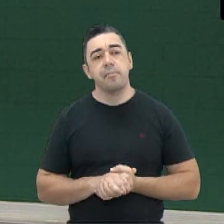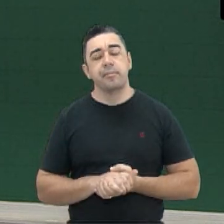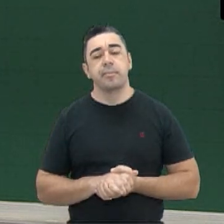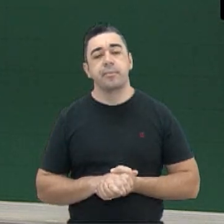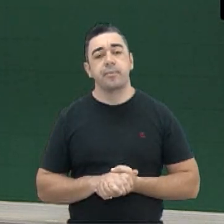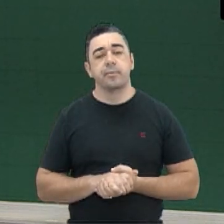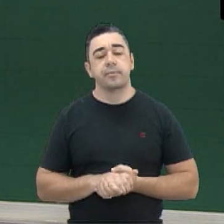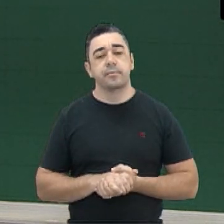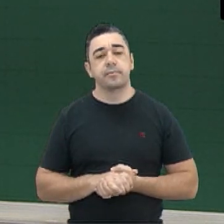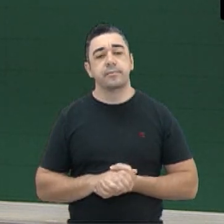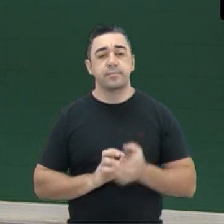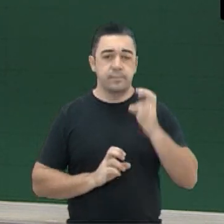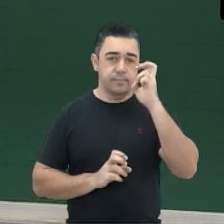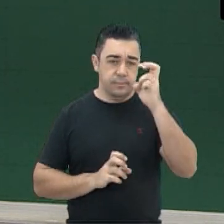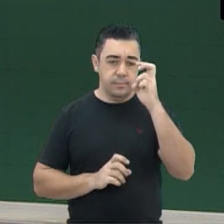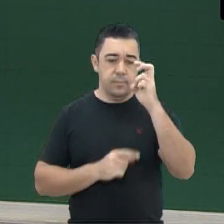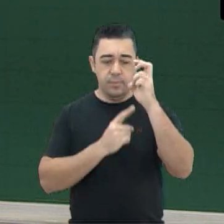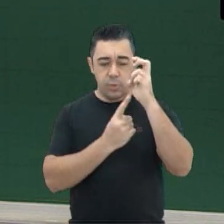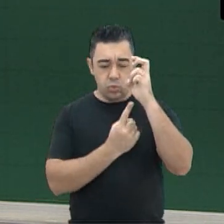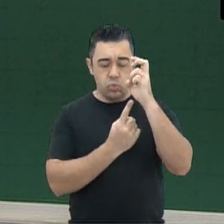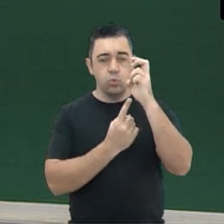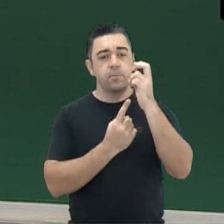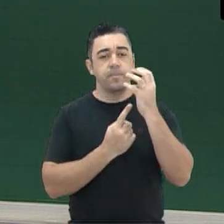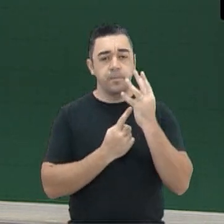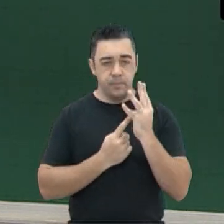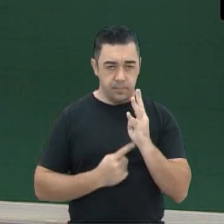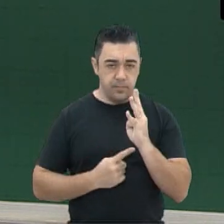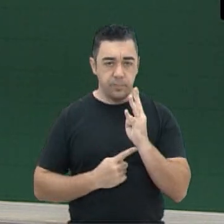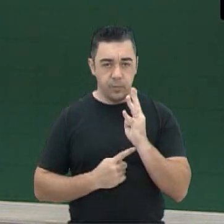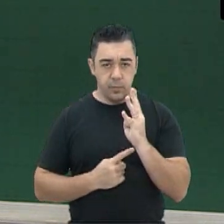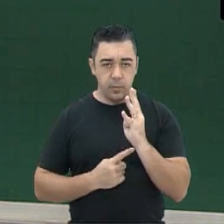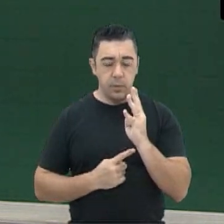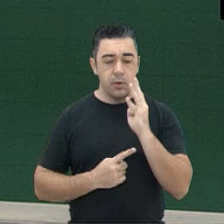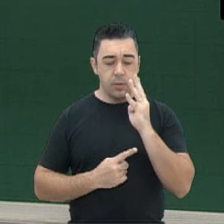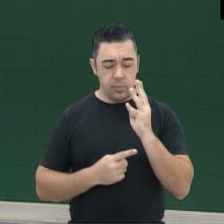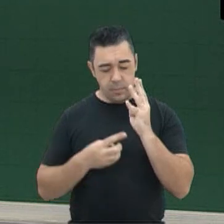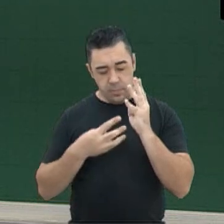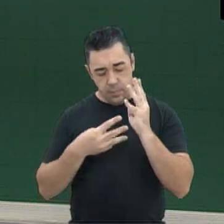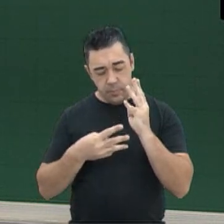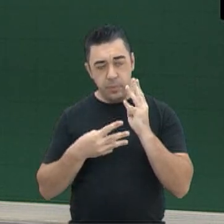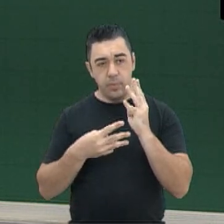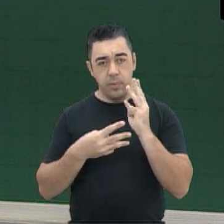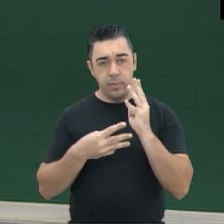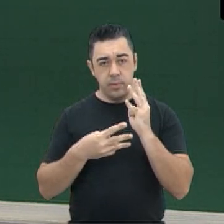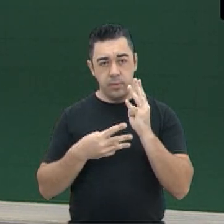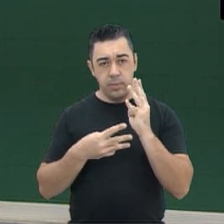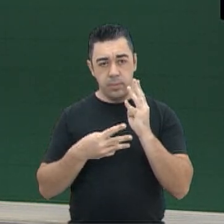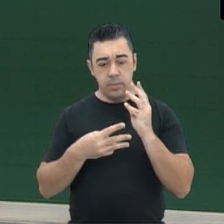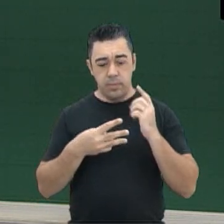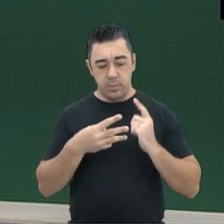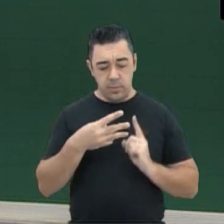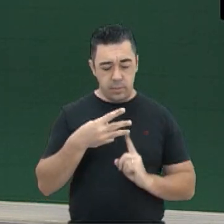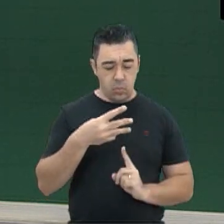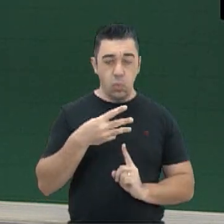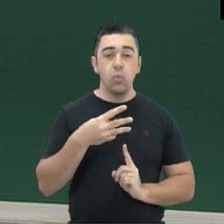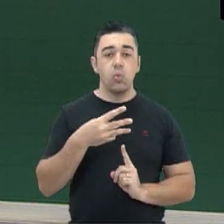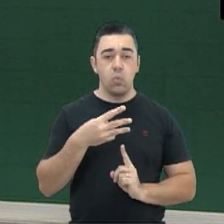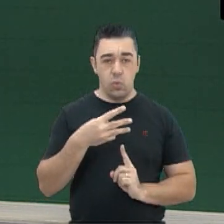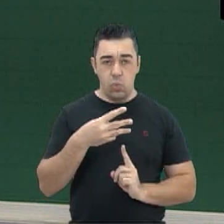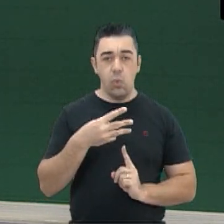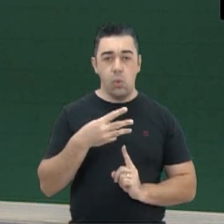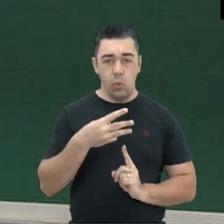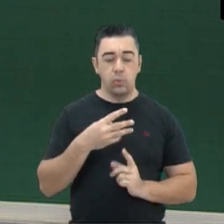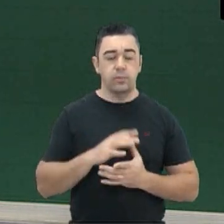subtrair. Então, eu começo aqui, 5 menos 1. 5 menos 1 é 4, certo? 4 menos 3